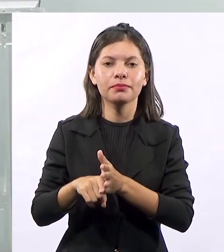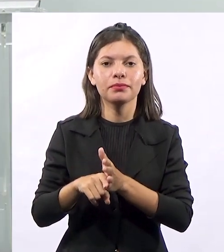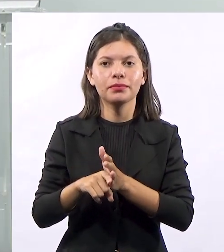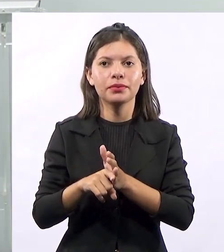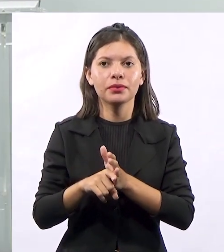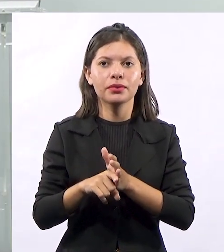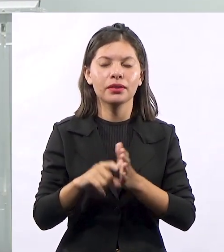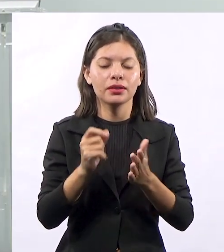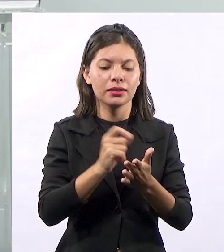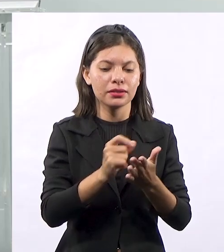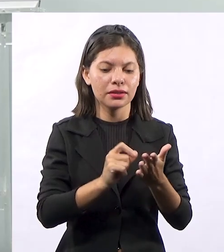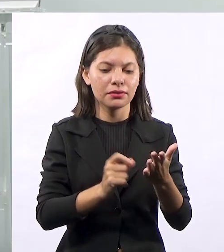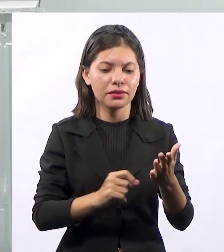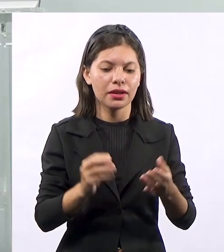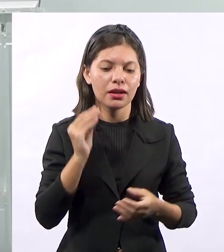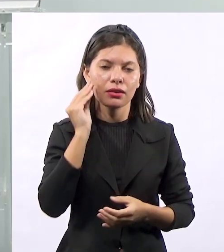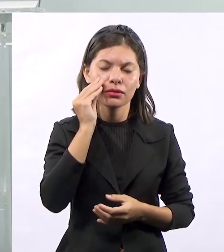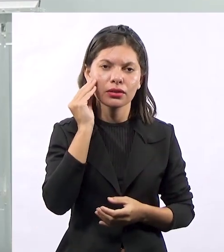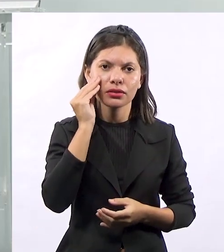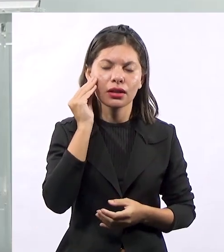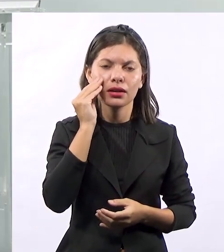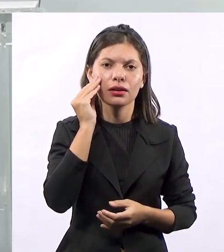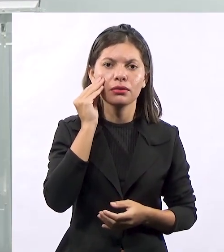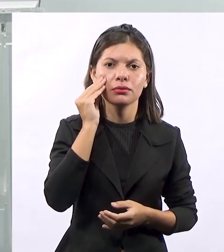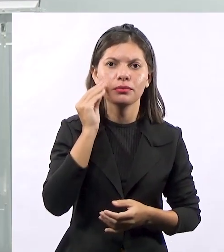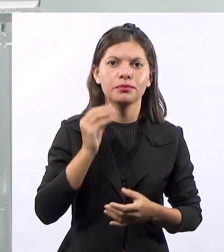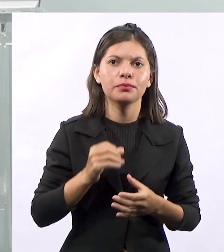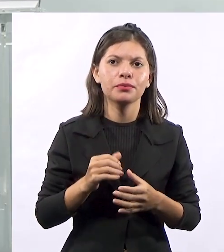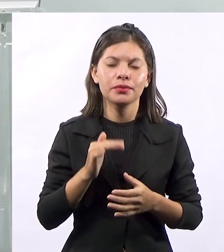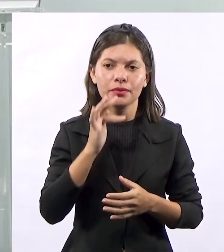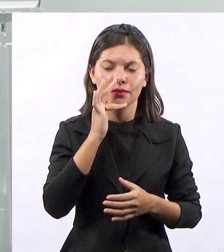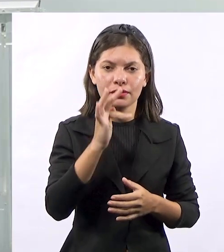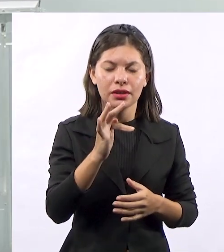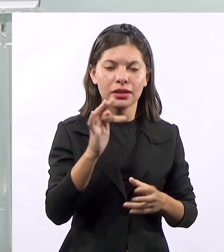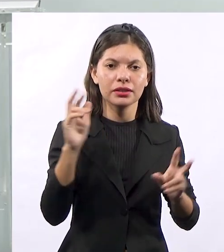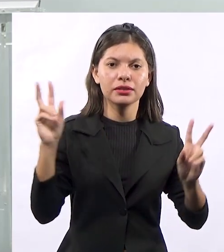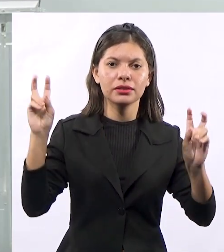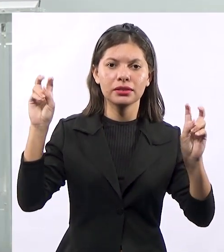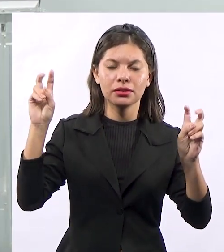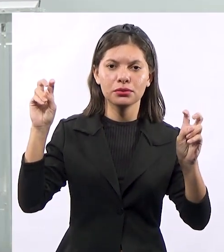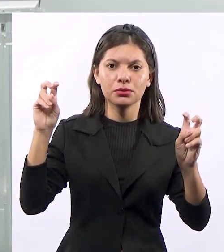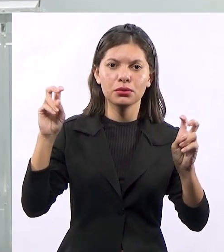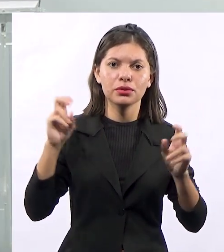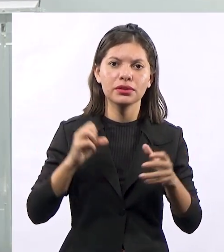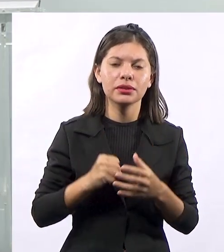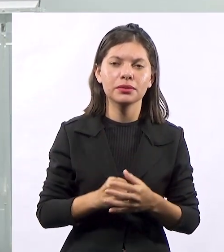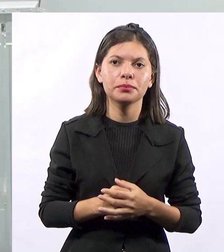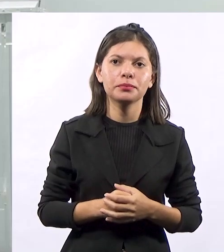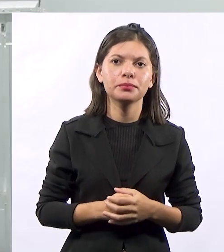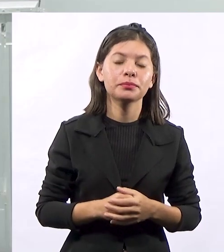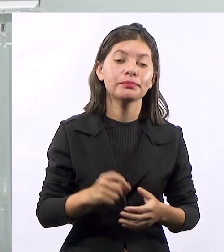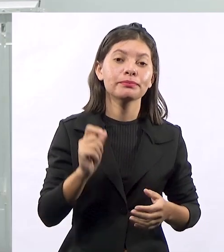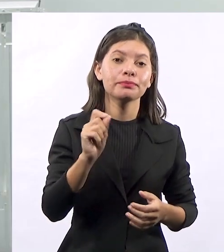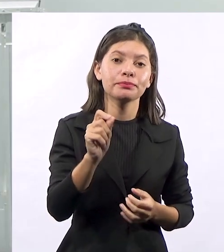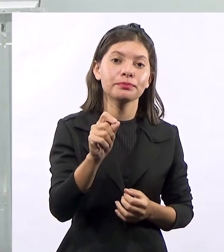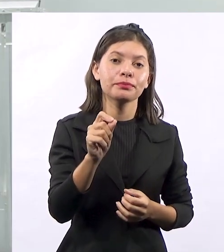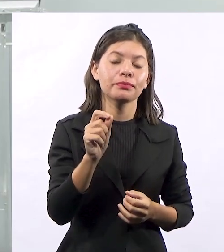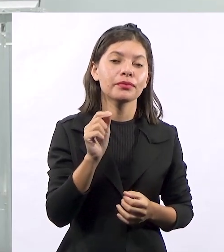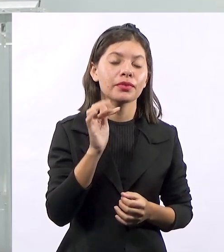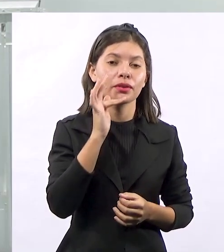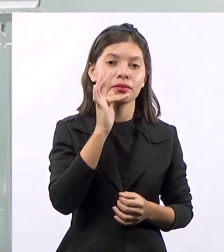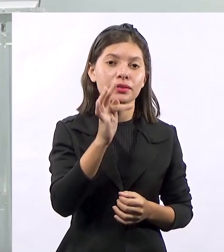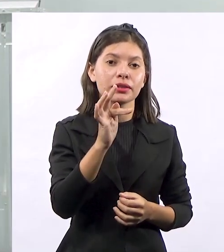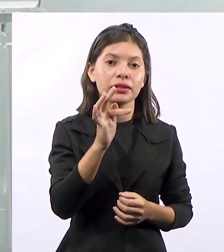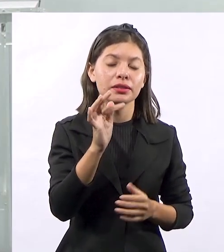já escreveram sobre o assunto. E aí a gente vai falar de citações um pouquinho mais adiante, mas a citação é